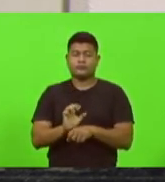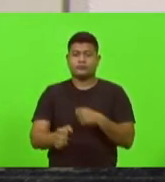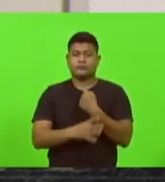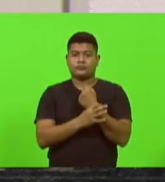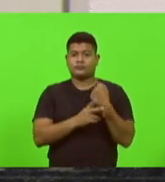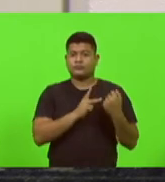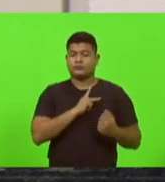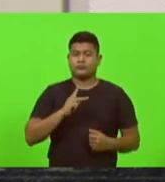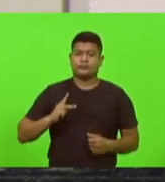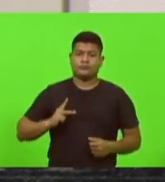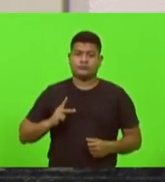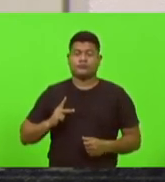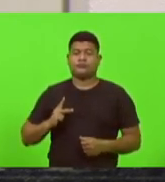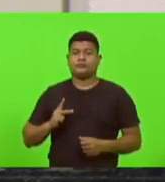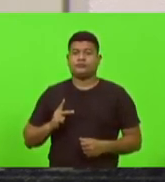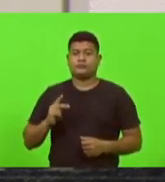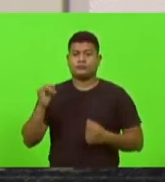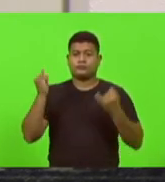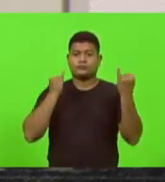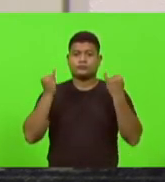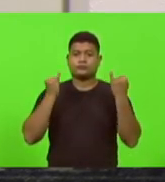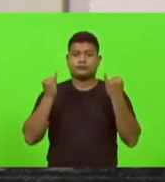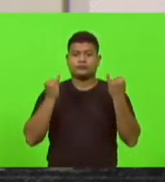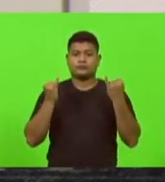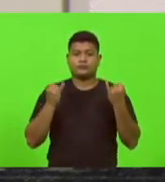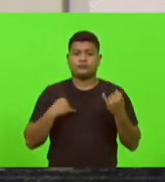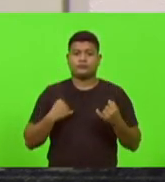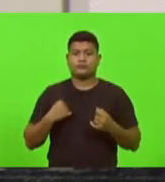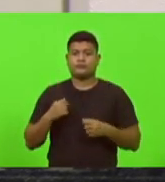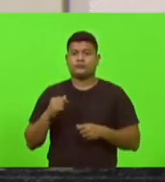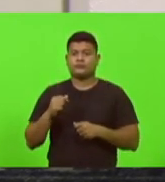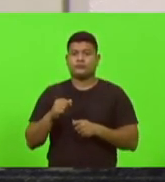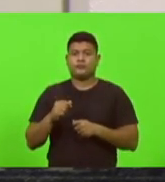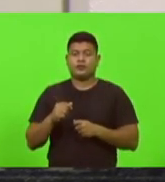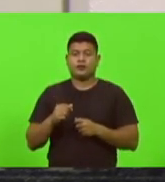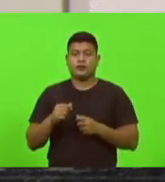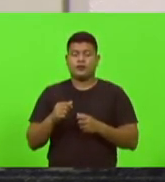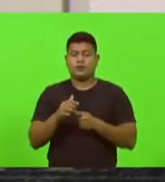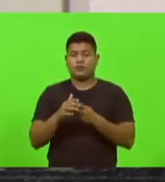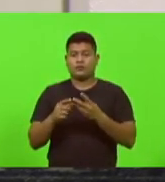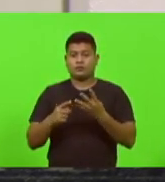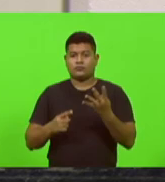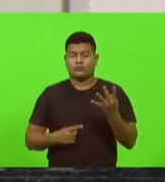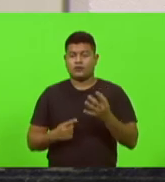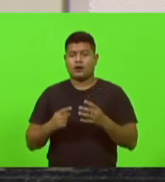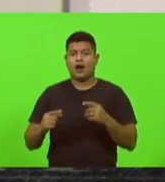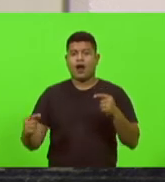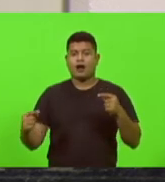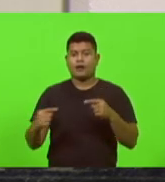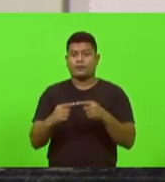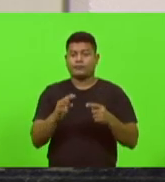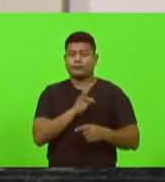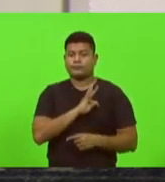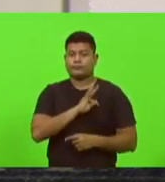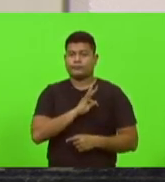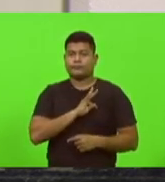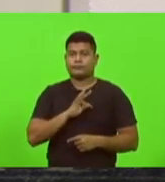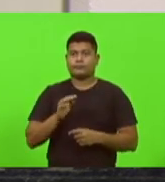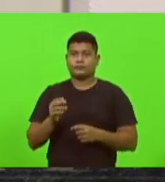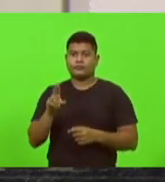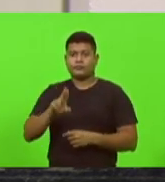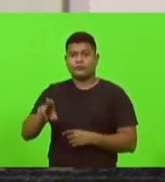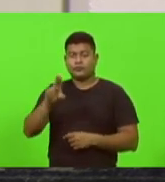Pública informações acerca do critério técnico usado para transformar as companhias